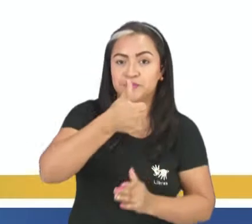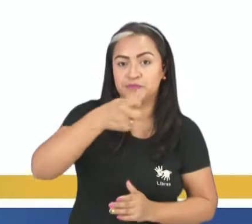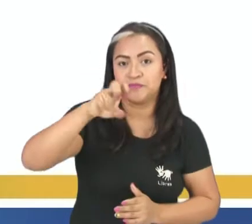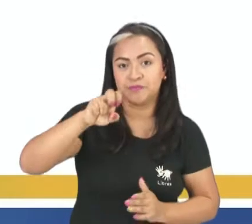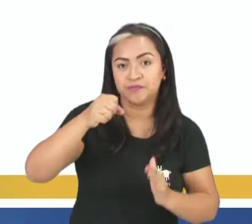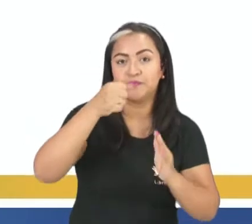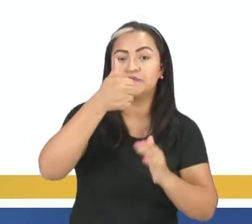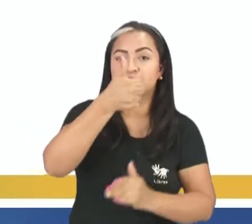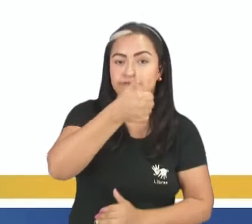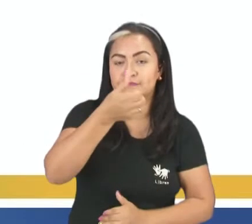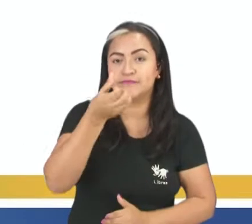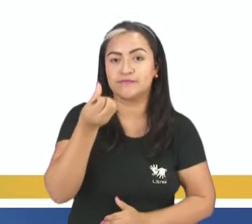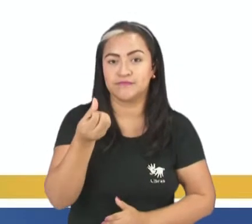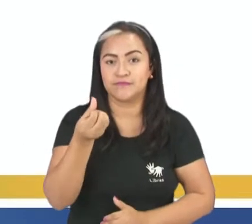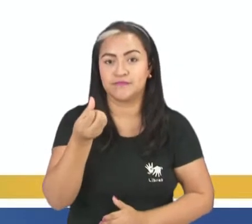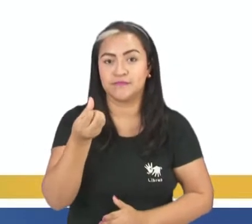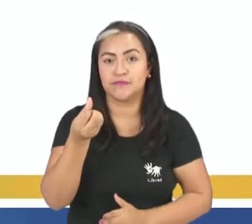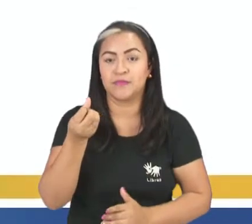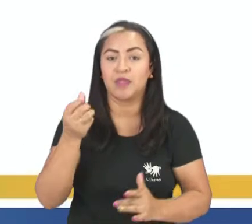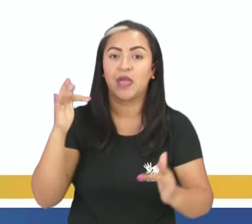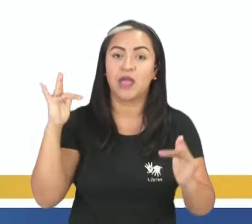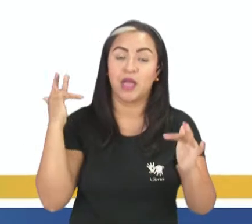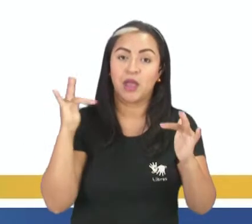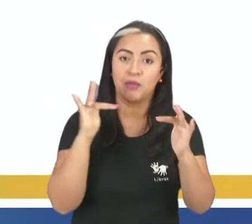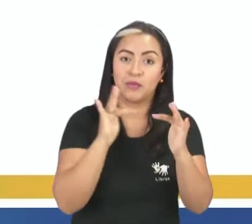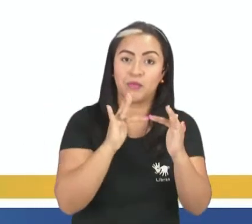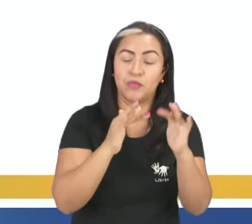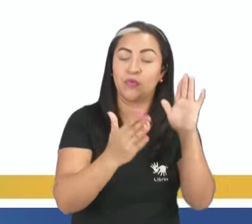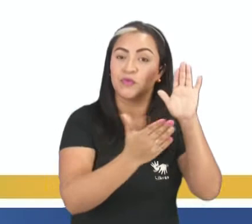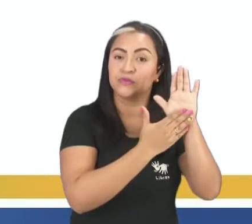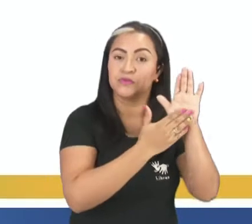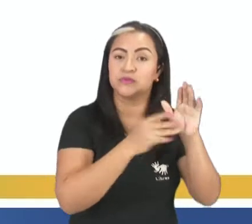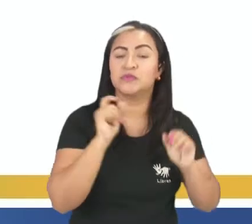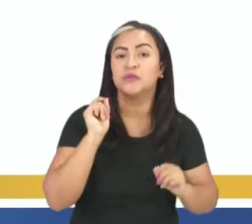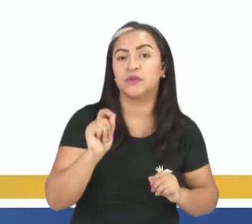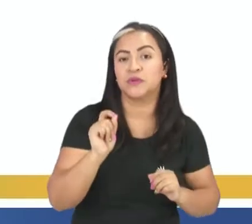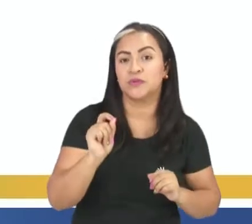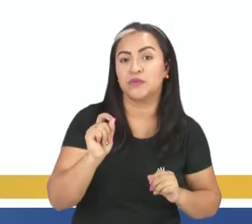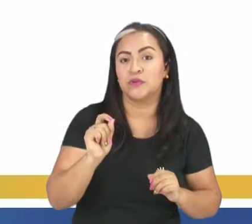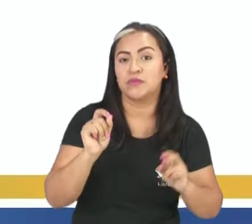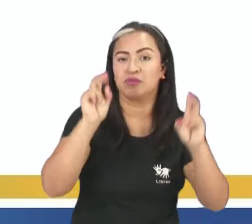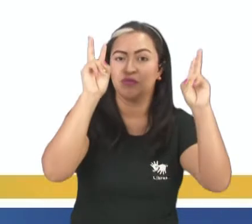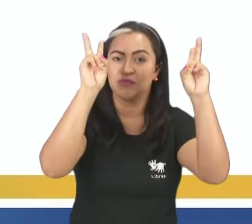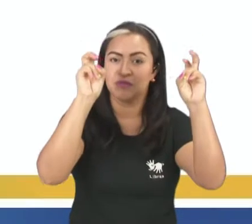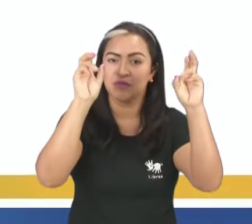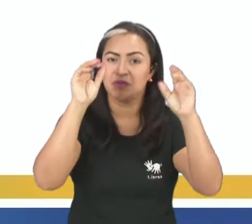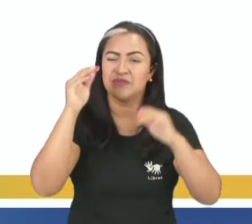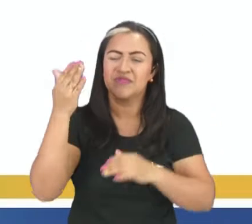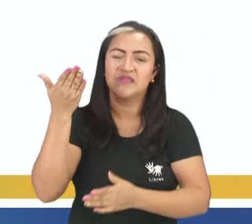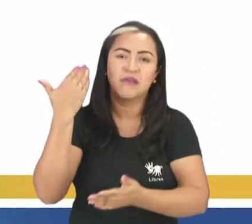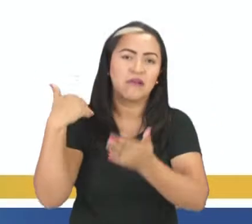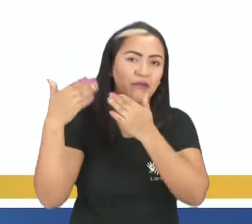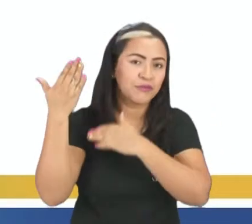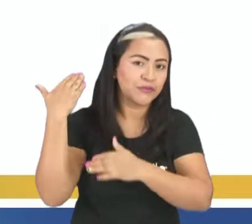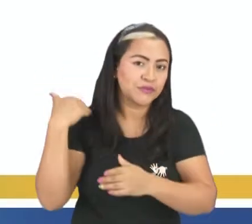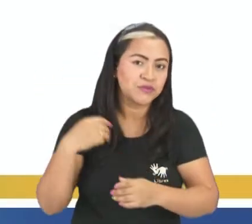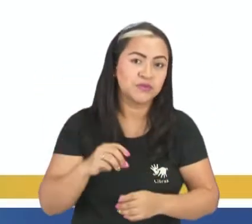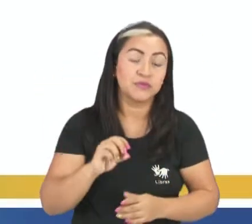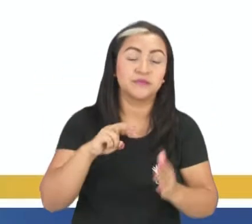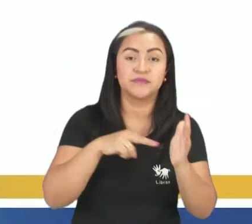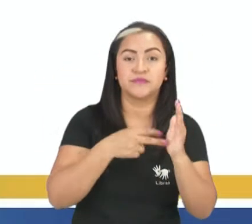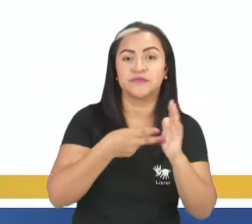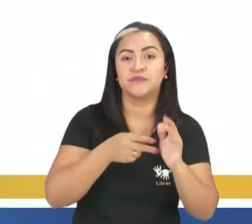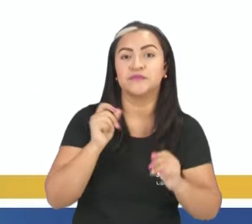nome aponta, a proposta do classicismo era um retorno às formas e temas da antiguidade clássica, ou